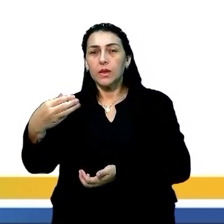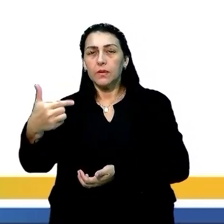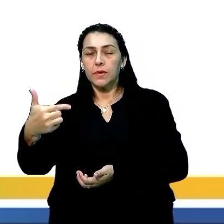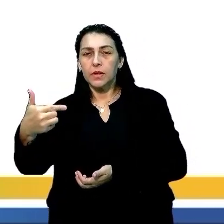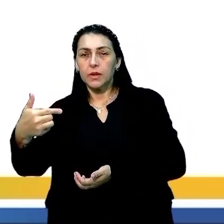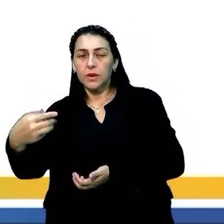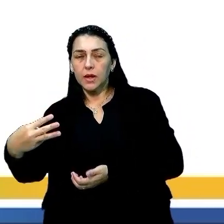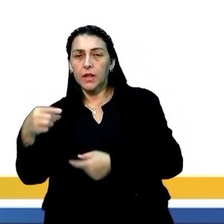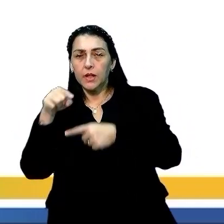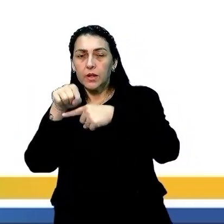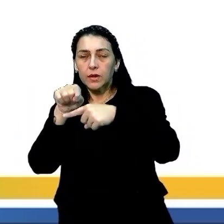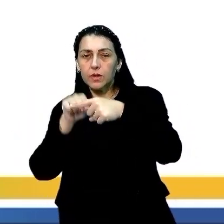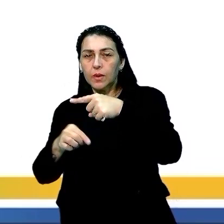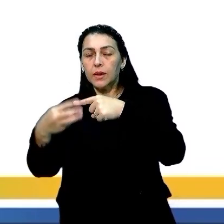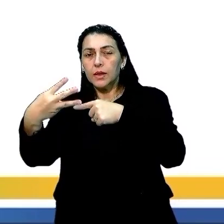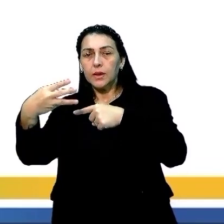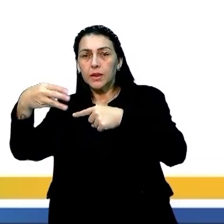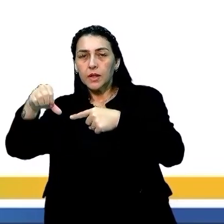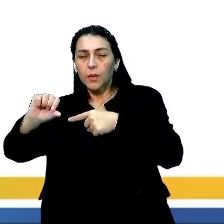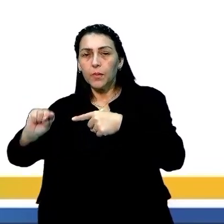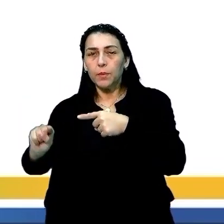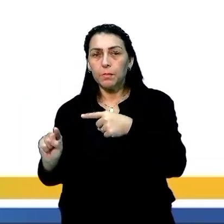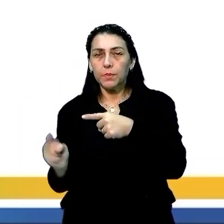1.323 dividido para